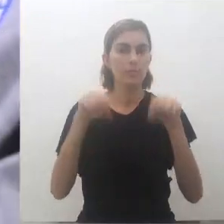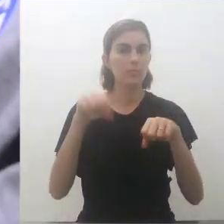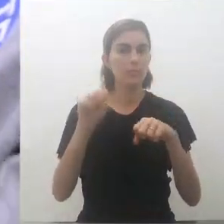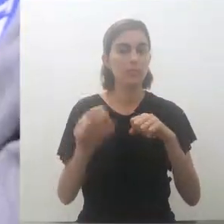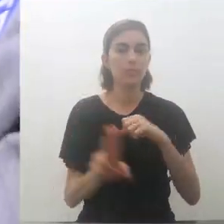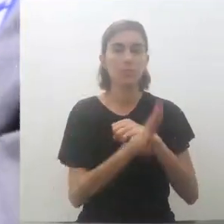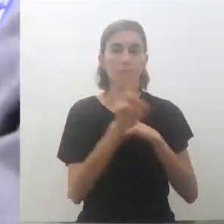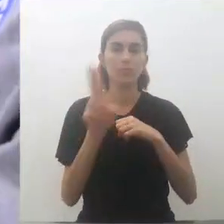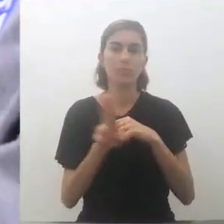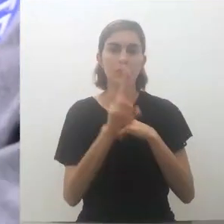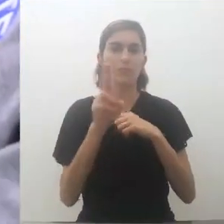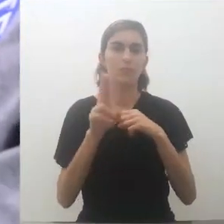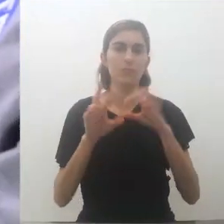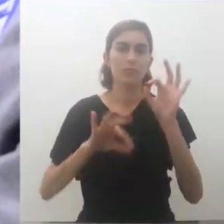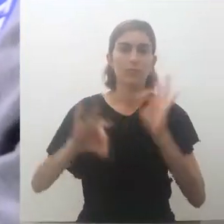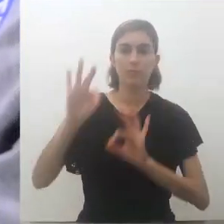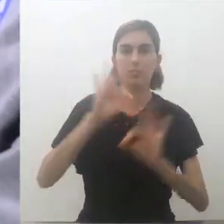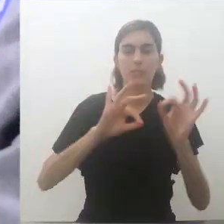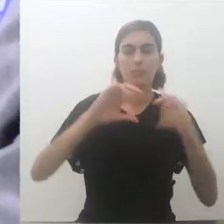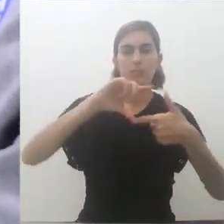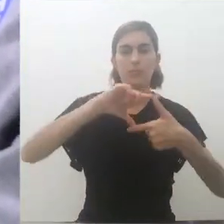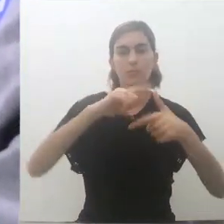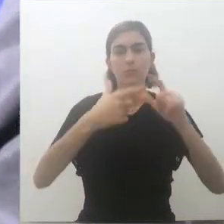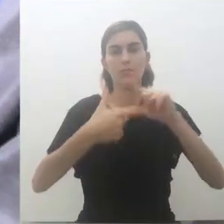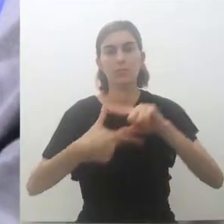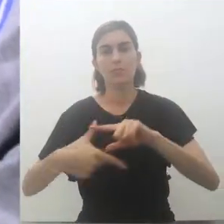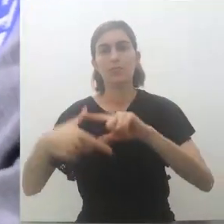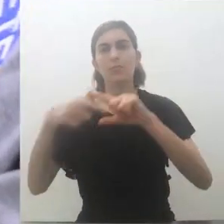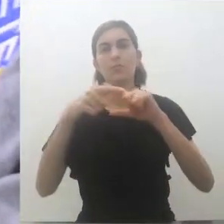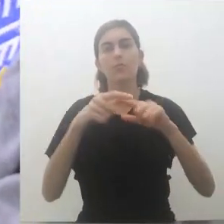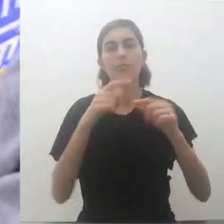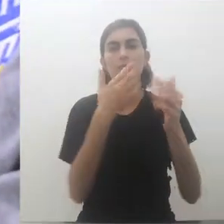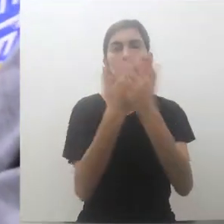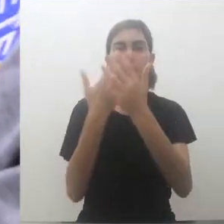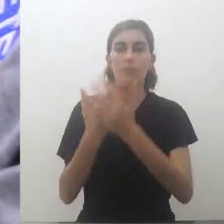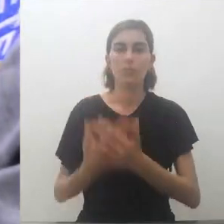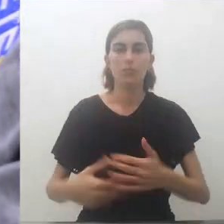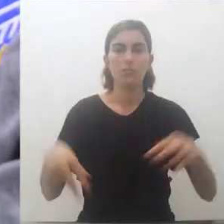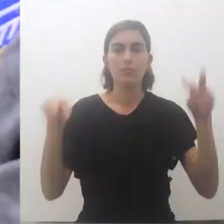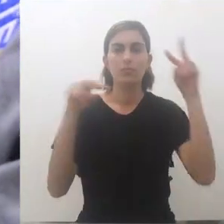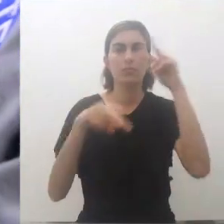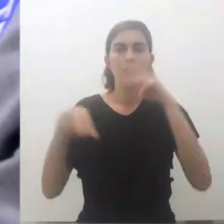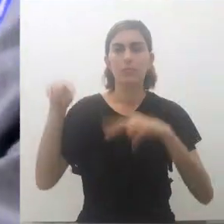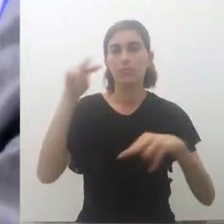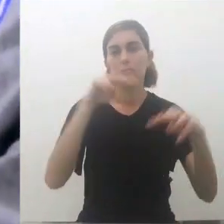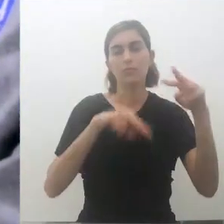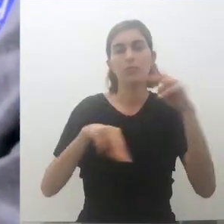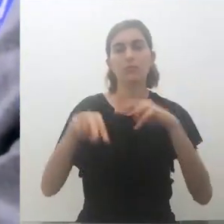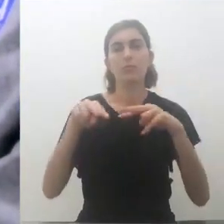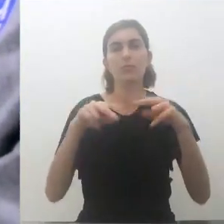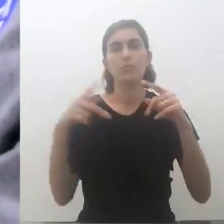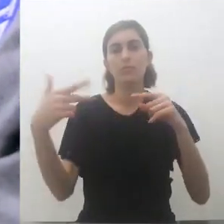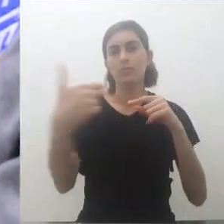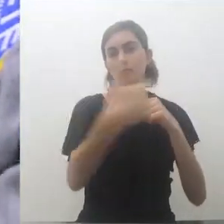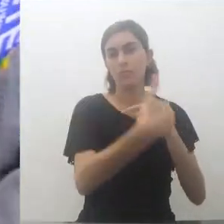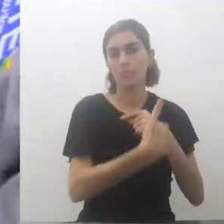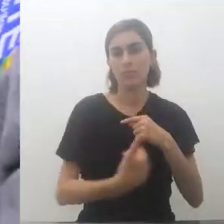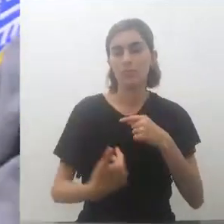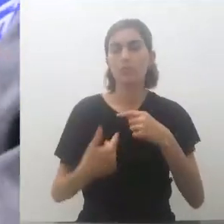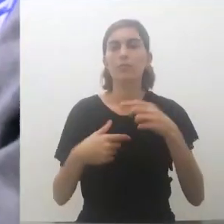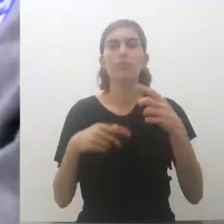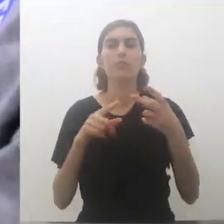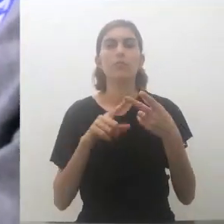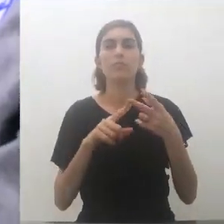os recortes geométricos, fazer esse estudo visual de composição, recortando as formas dentro